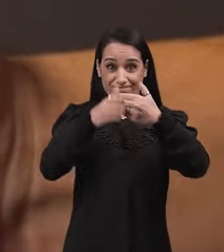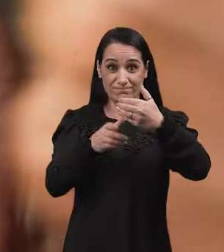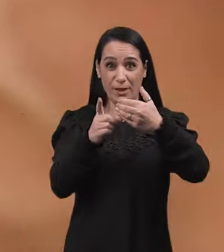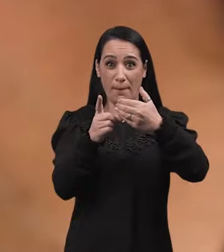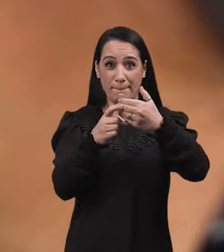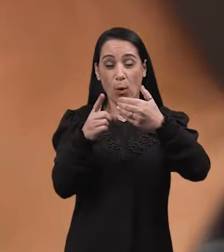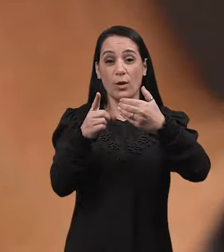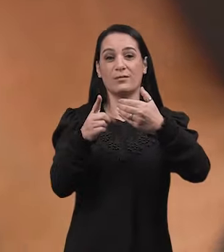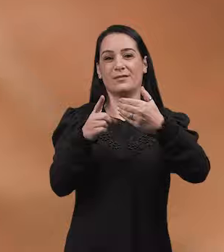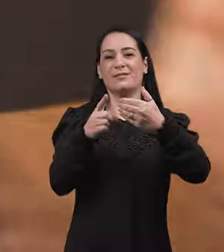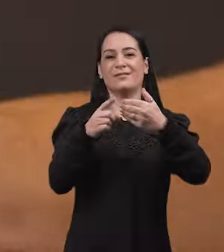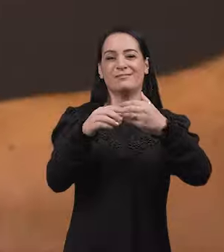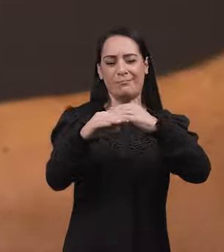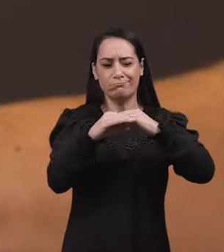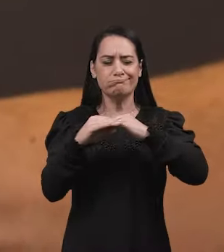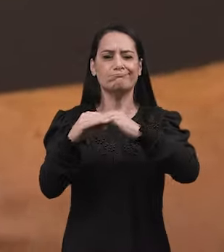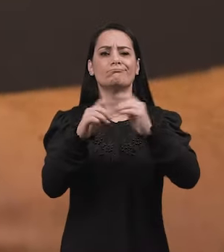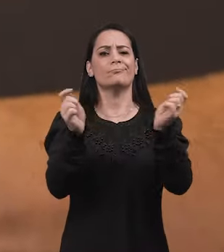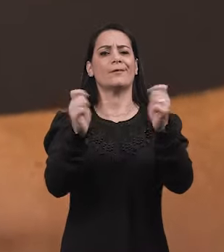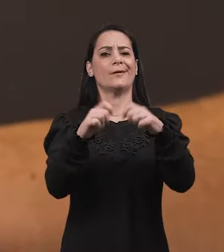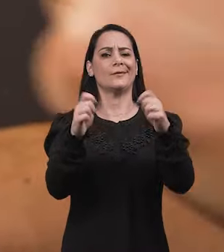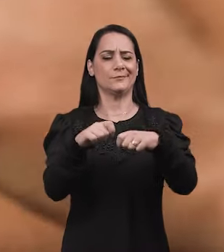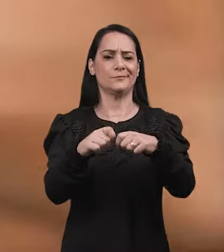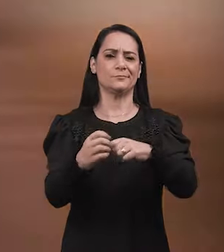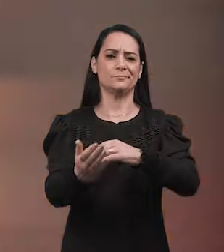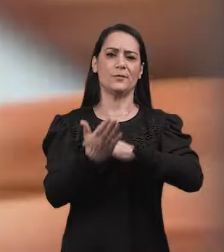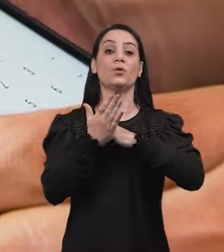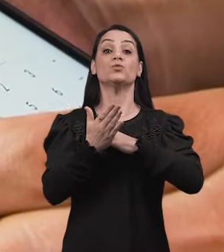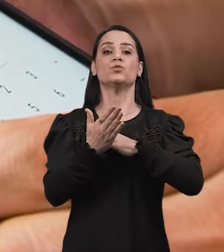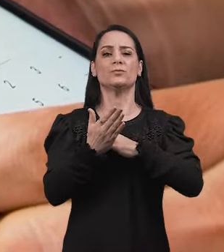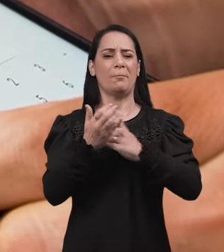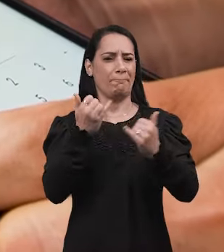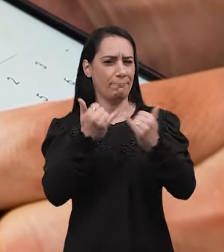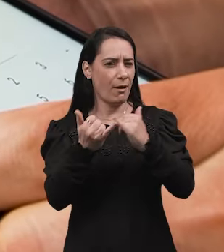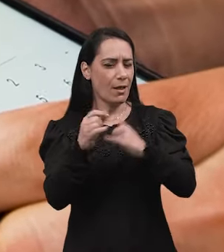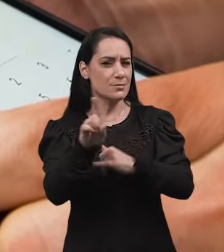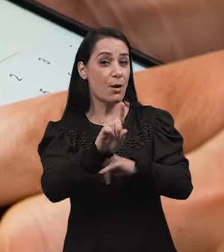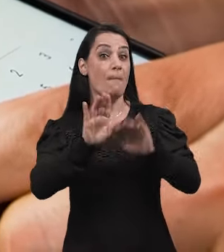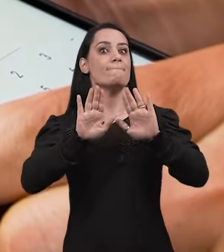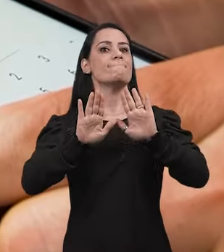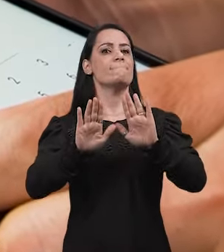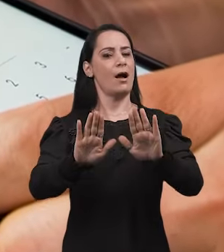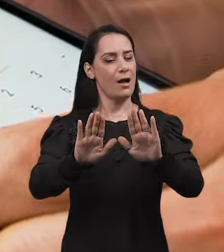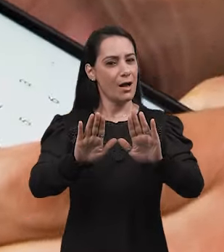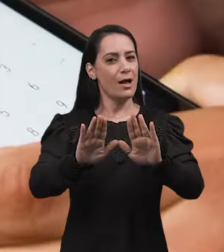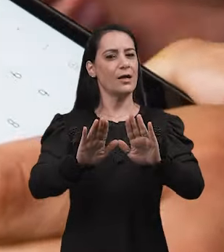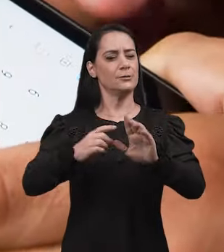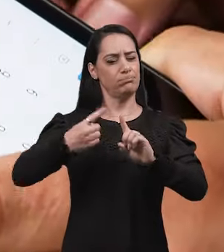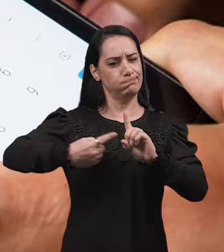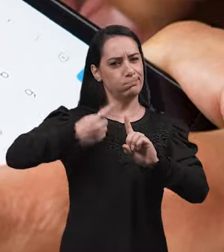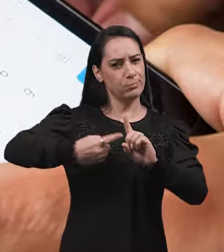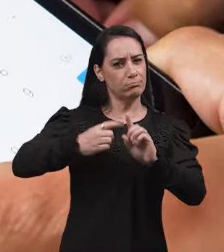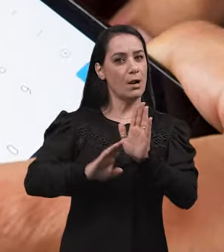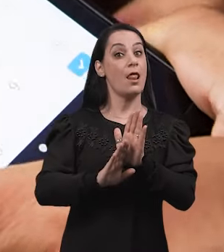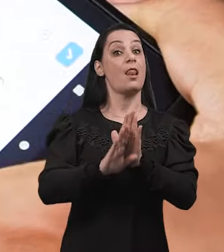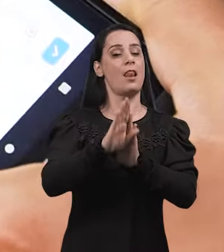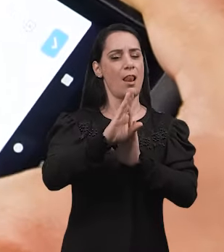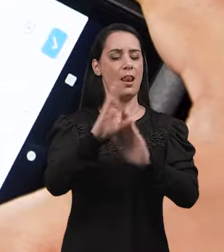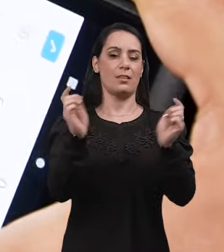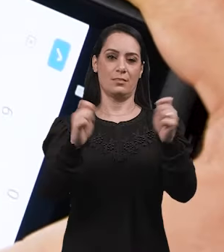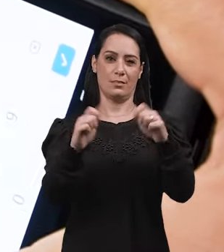botões laterais são totalmente parametrizáveis, o que é uma mão na roda. E pode até parecer que não, mas aumenta e muito